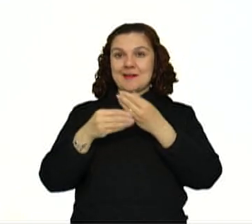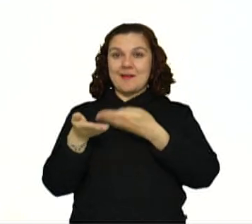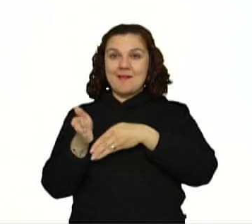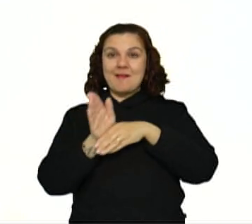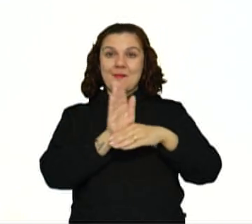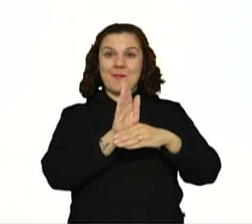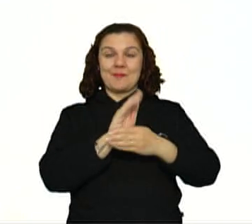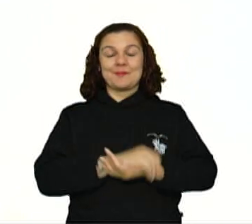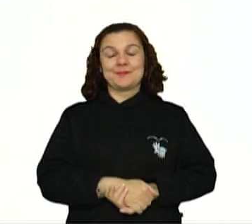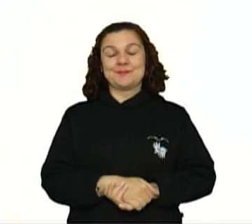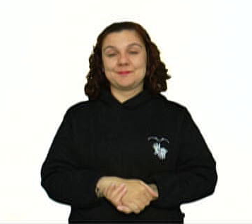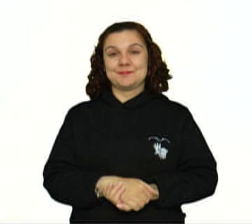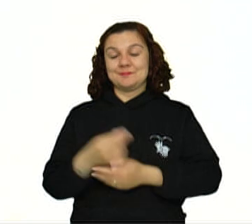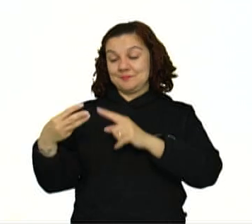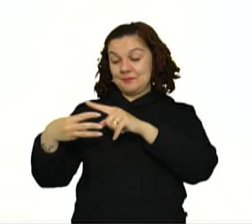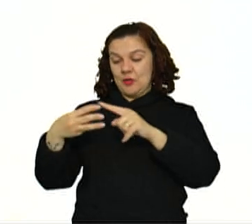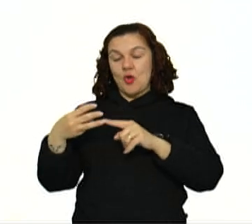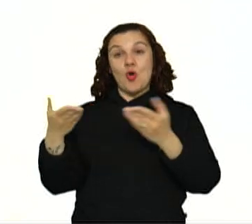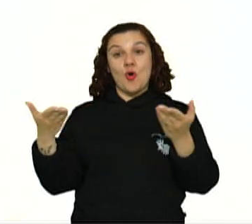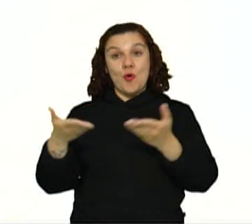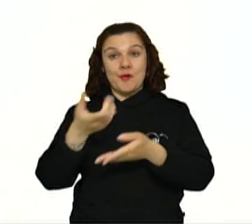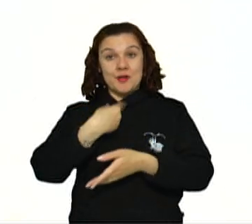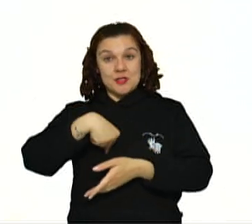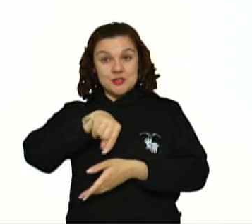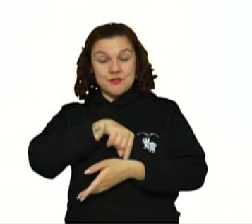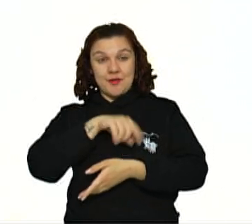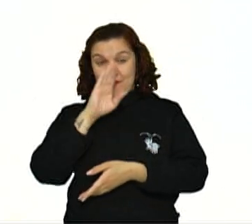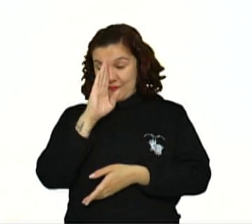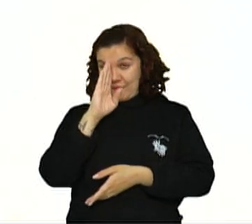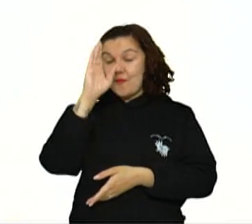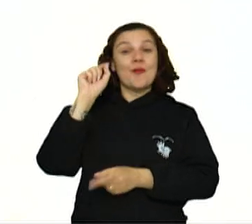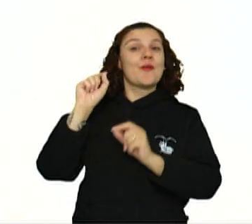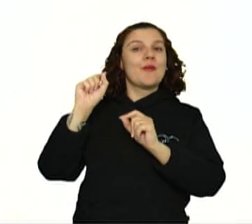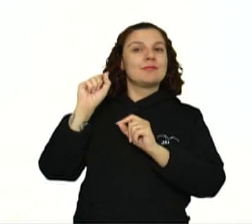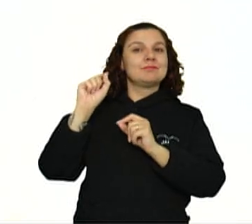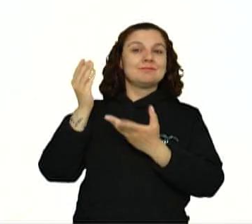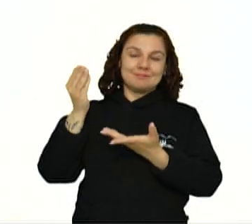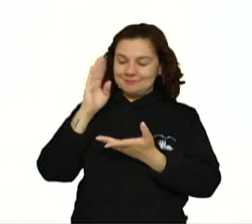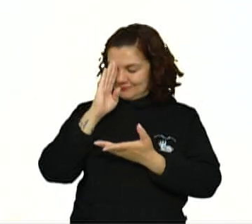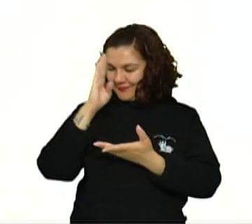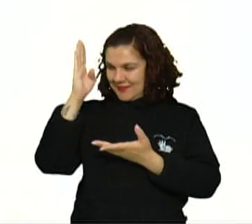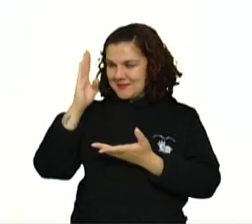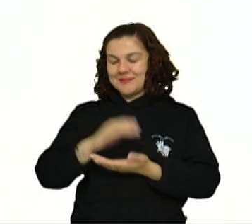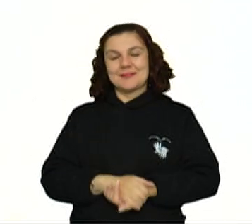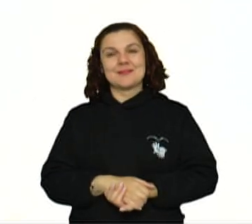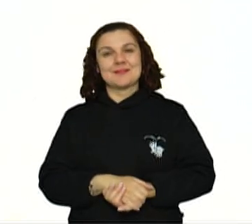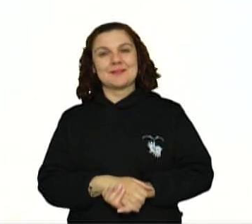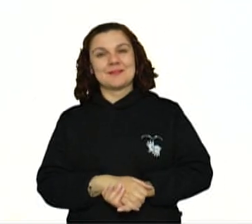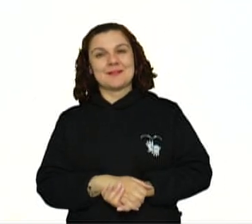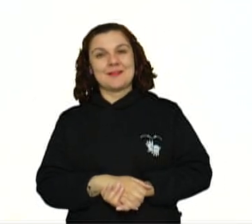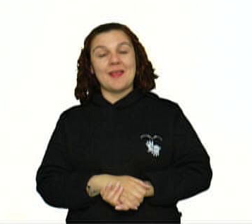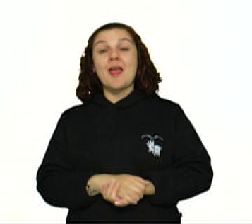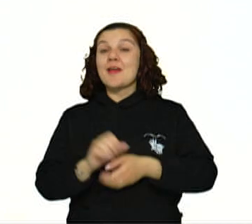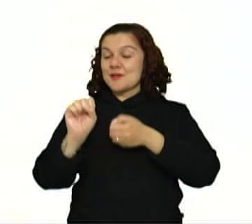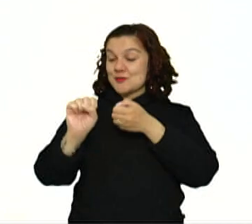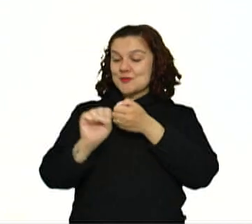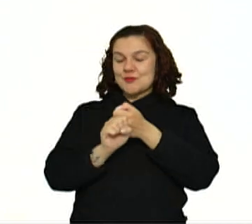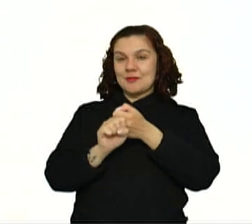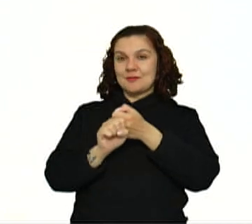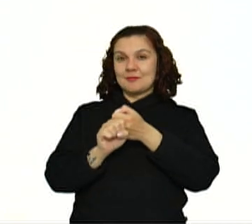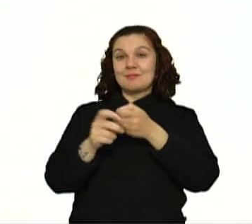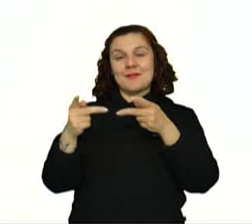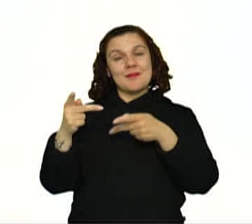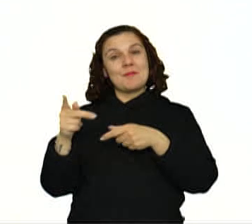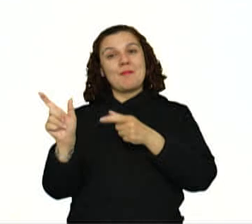e acessórios. Hoje, nosso trabalho é o essenciais, sujeito e predicado, ok?